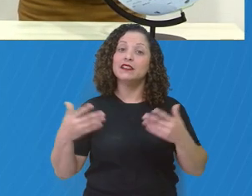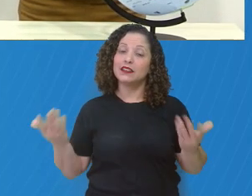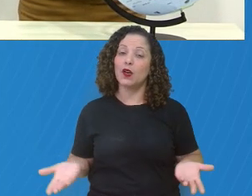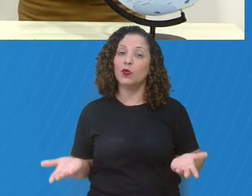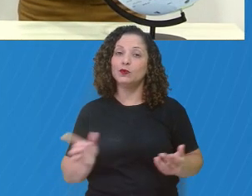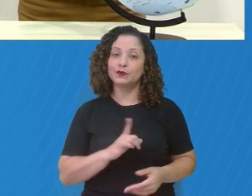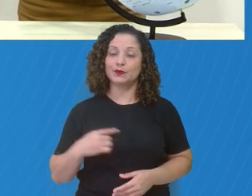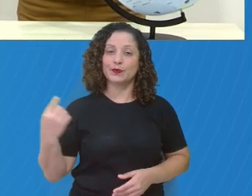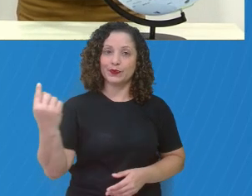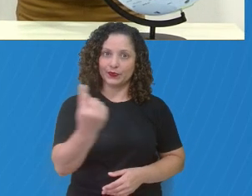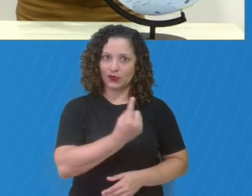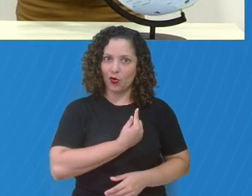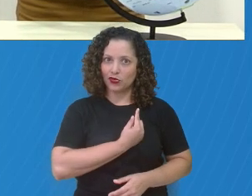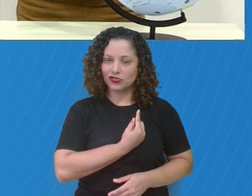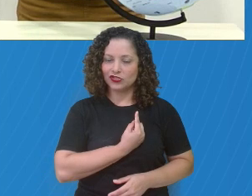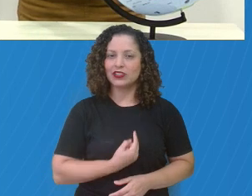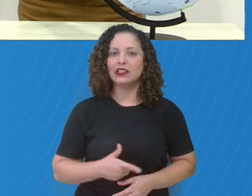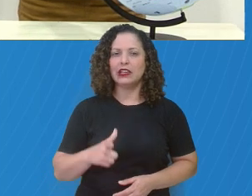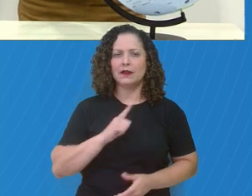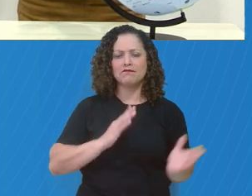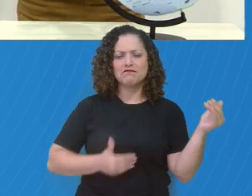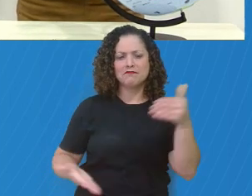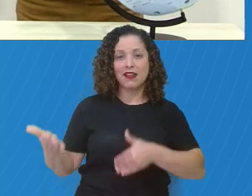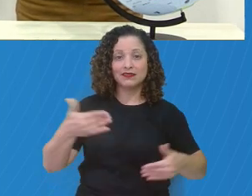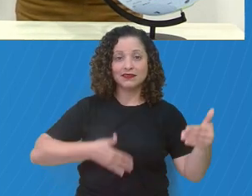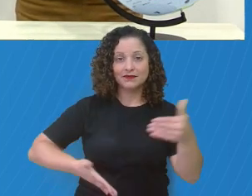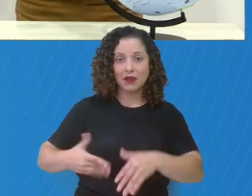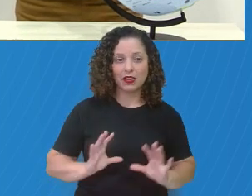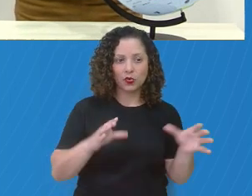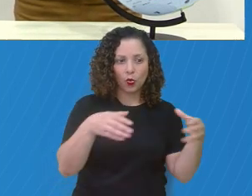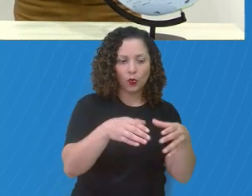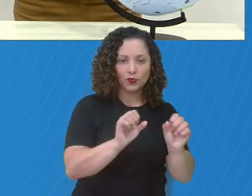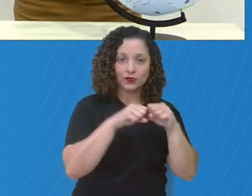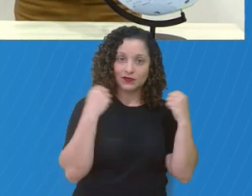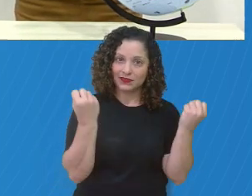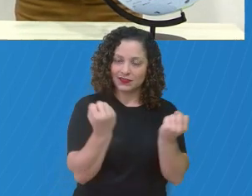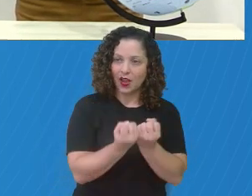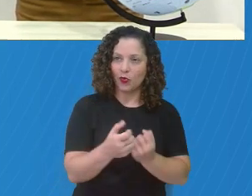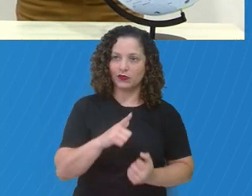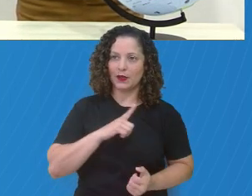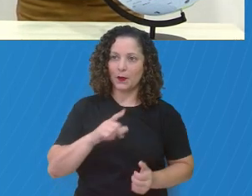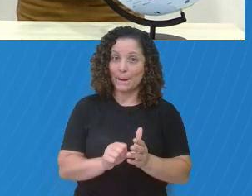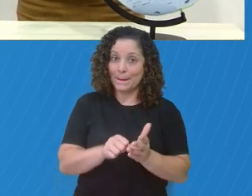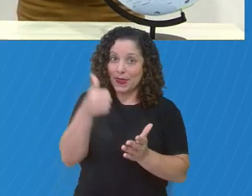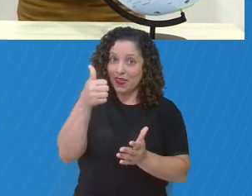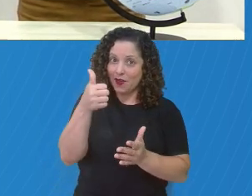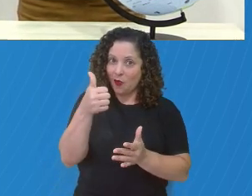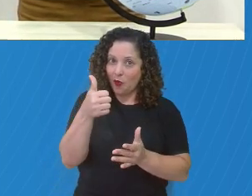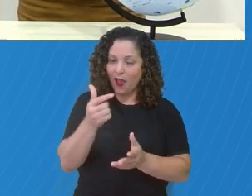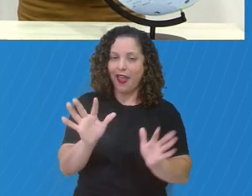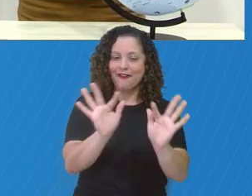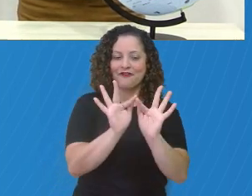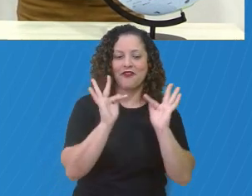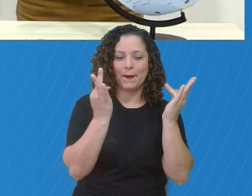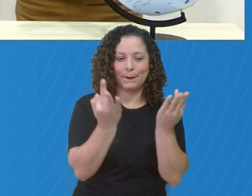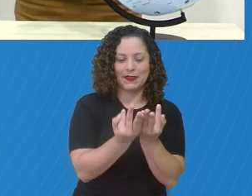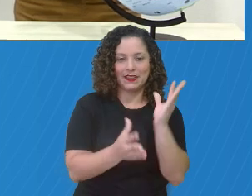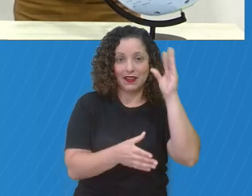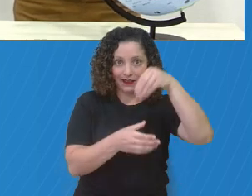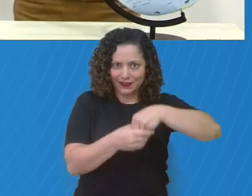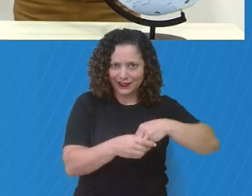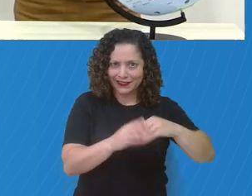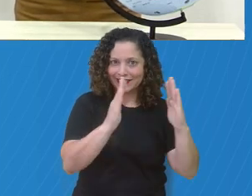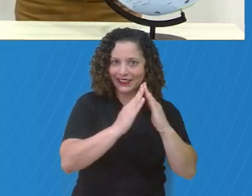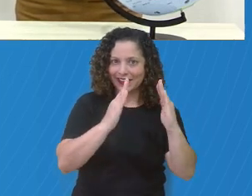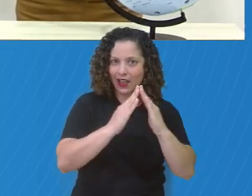fazemos parte, não é, de diversos grupos sociais, não é? A gente tem aí o primeiro grupo social, que é a família, tá?